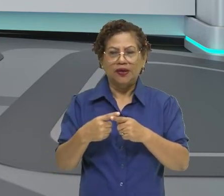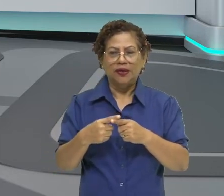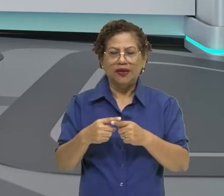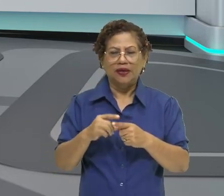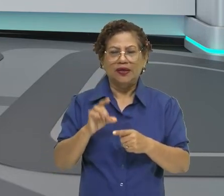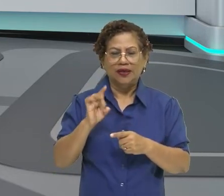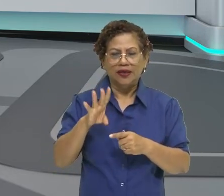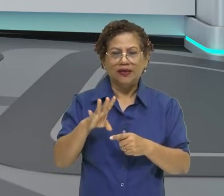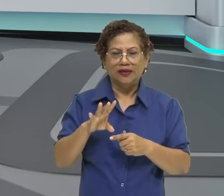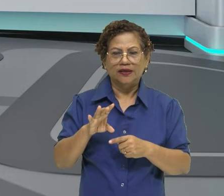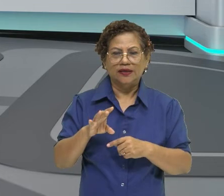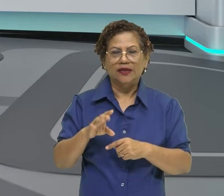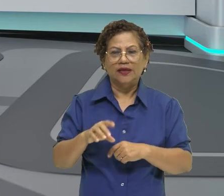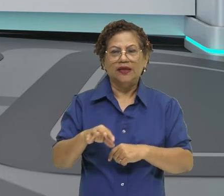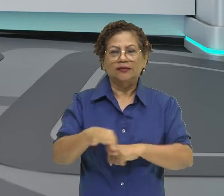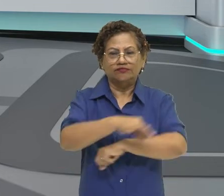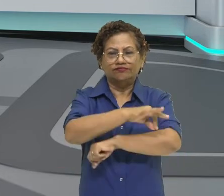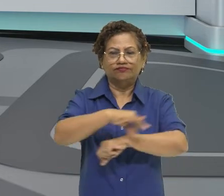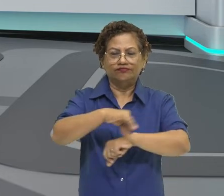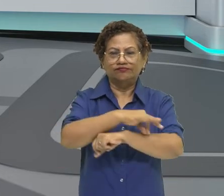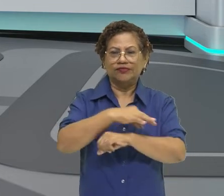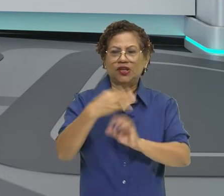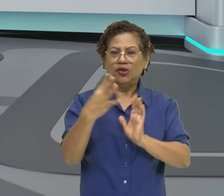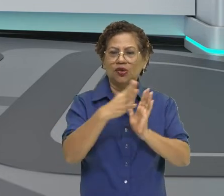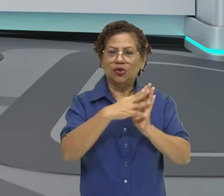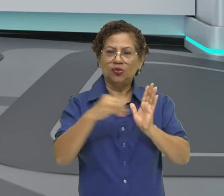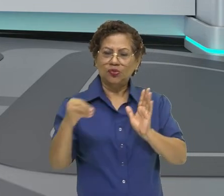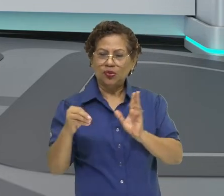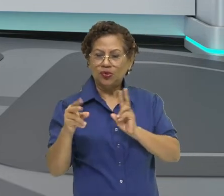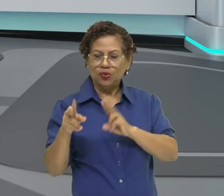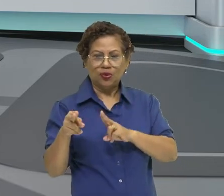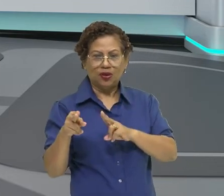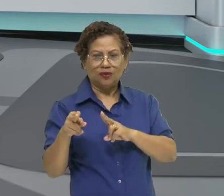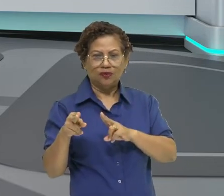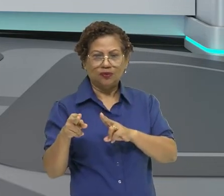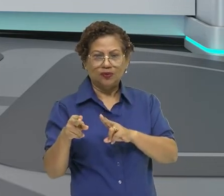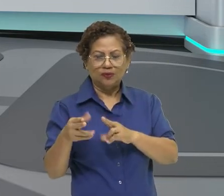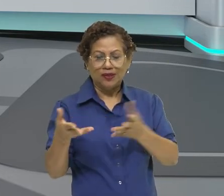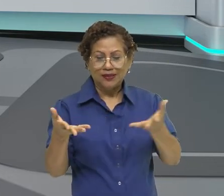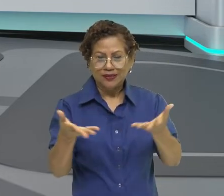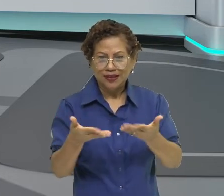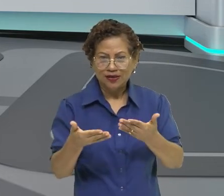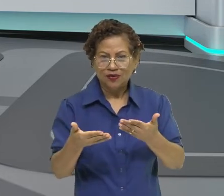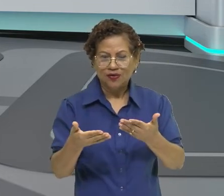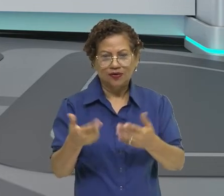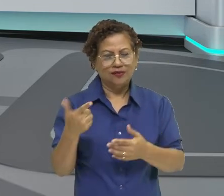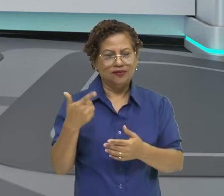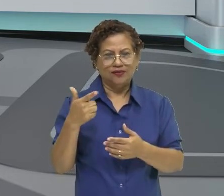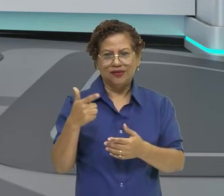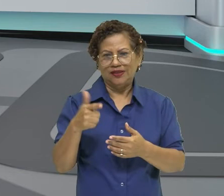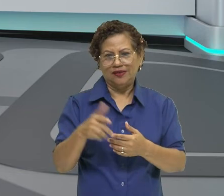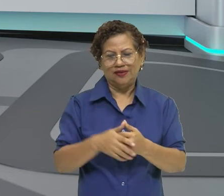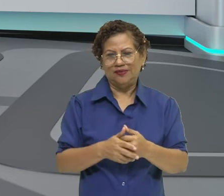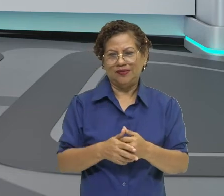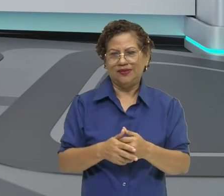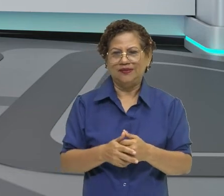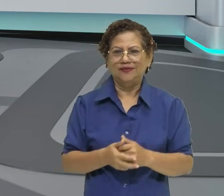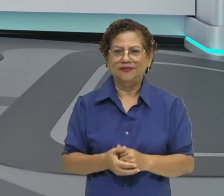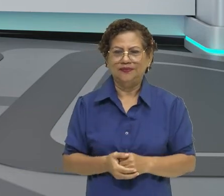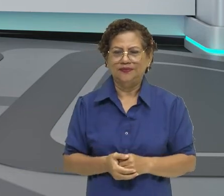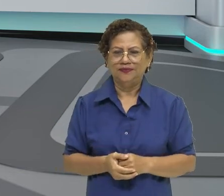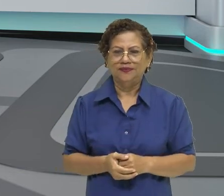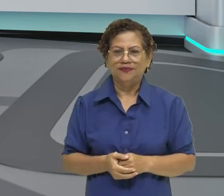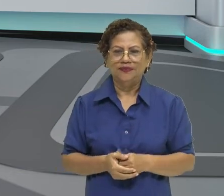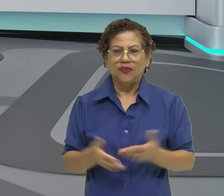egípcia. Né? Então, com o passar da história da humanidade, as composições artísticas elas foram sendo modificadas.